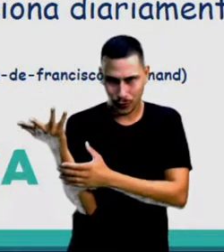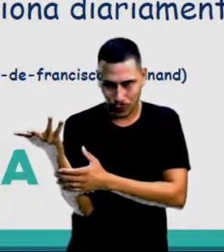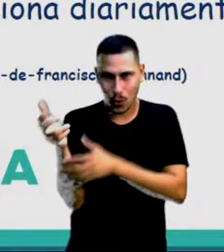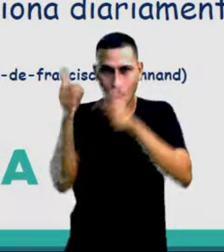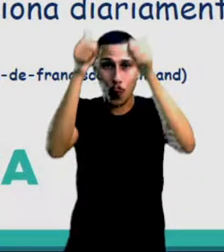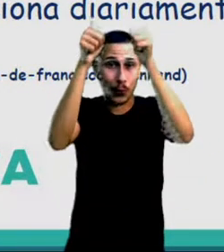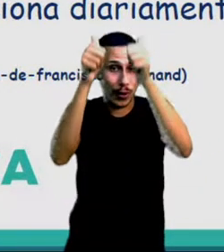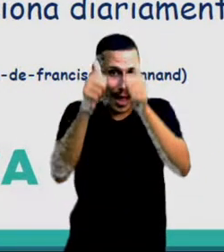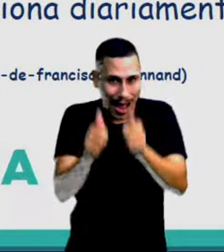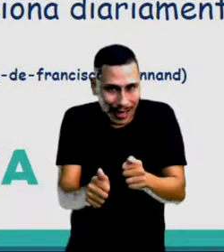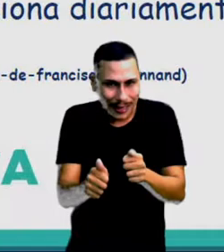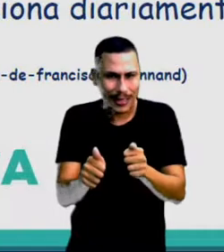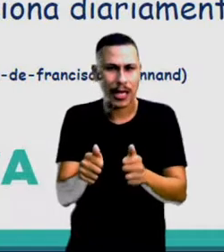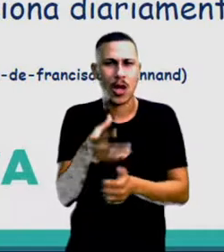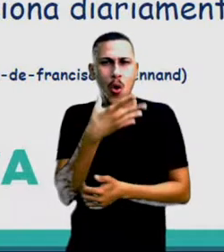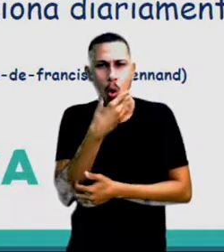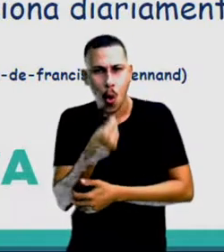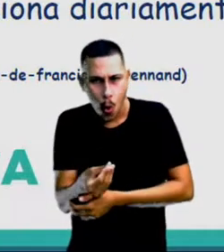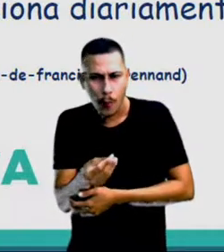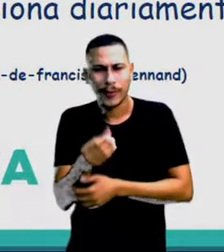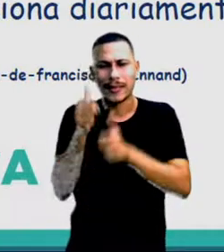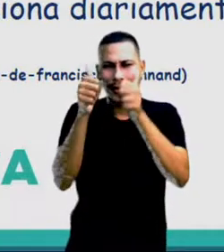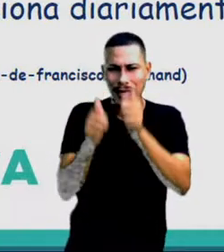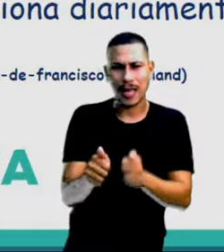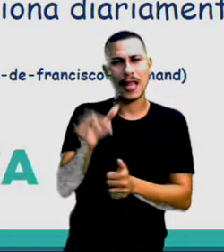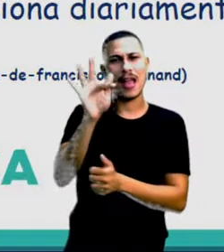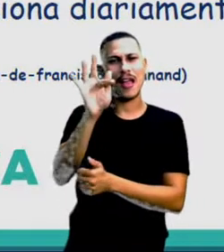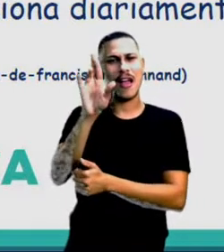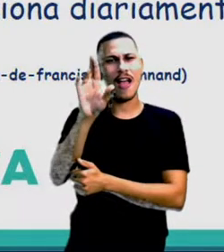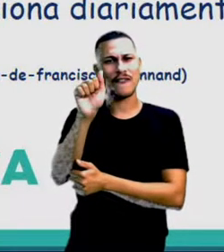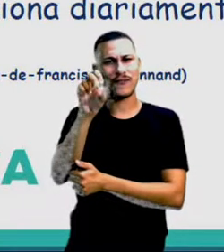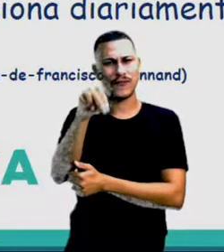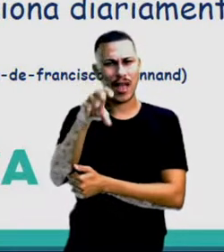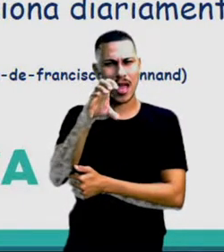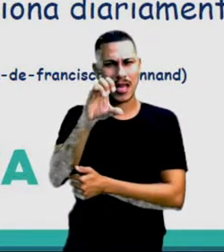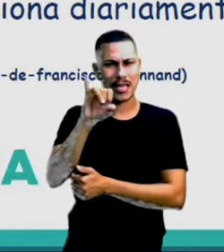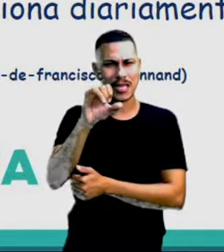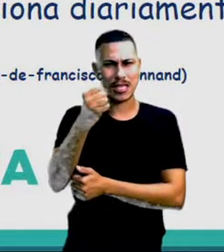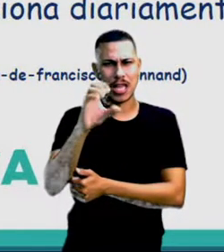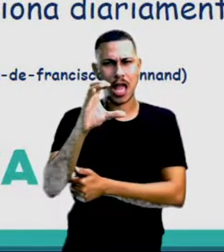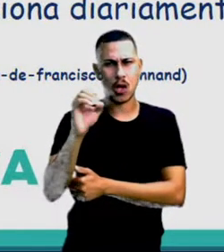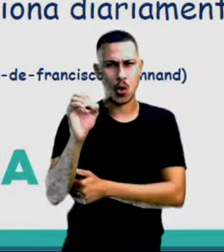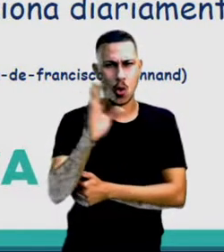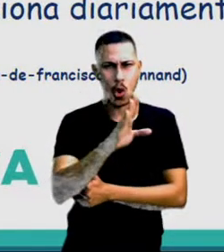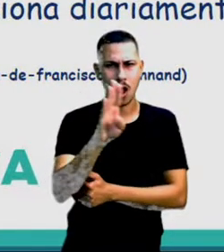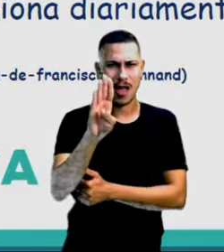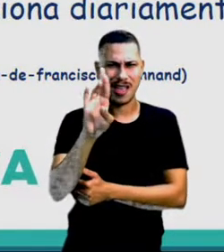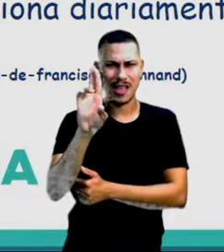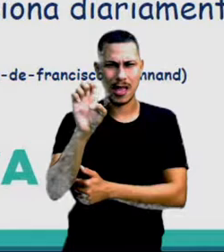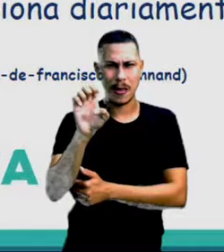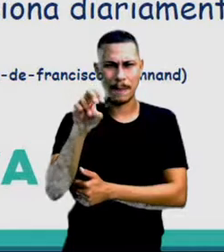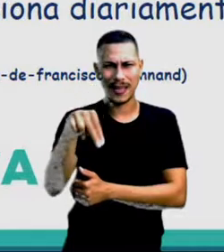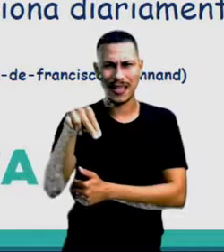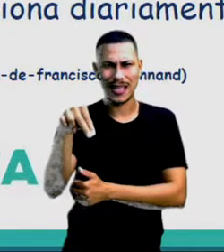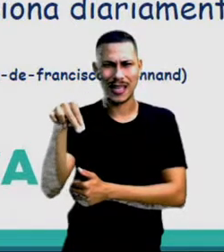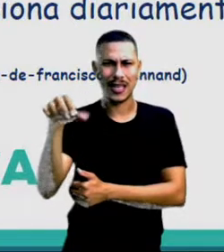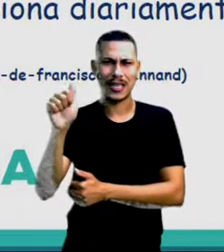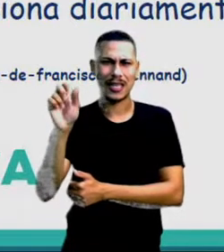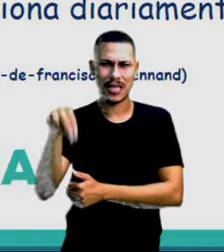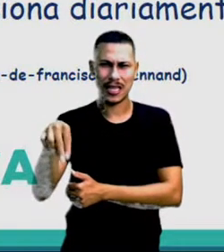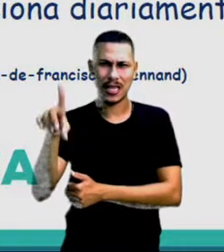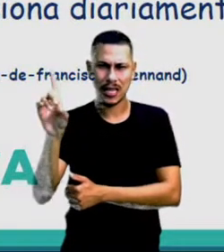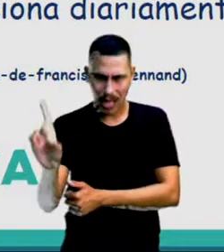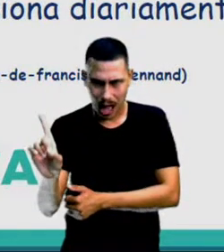artista plástico Francisco Brennan e foi inaugurado como comemoração dos